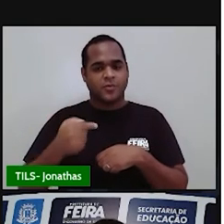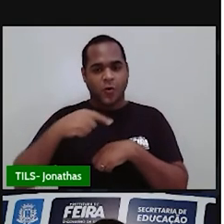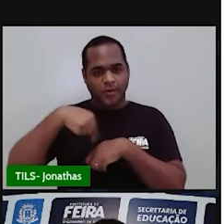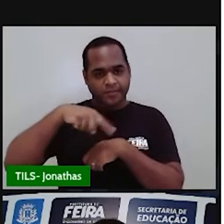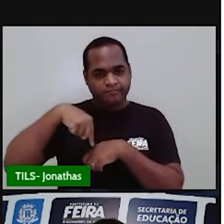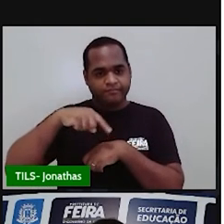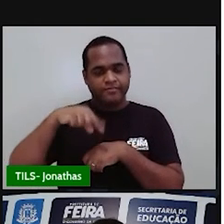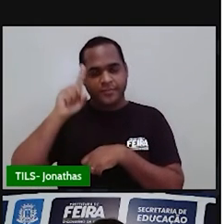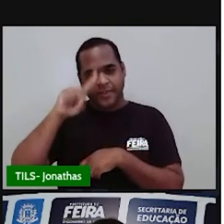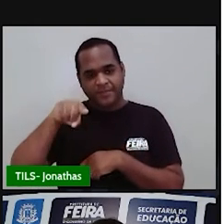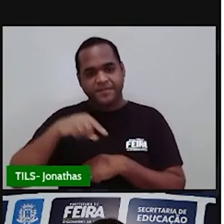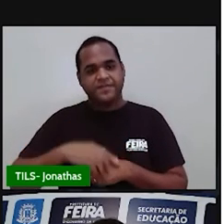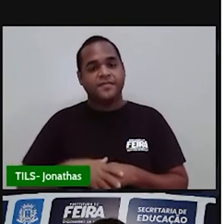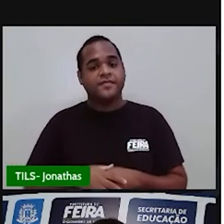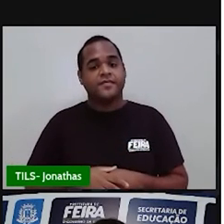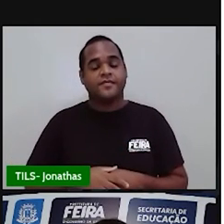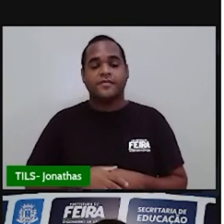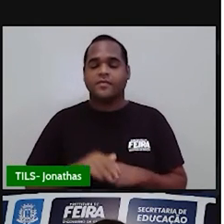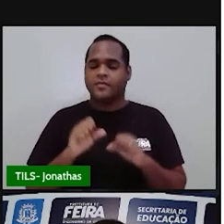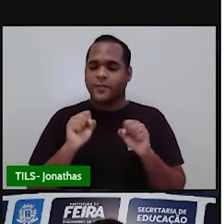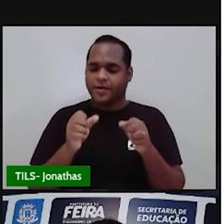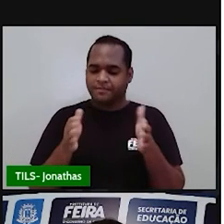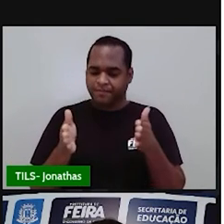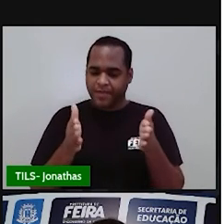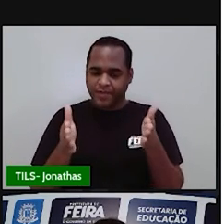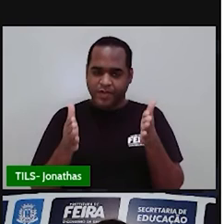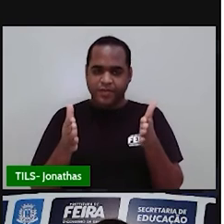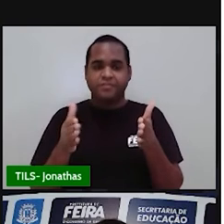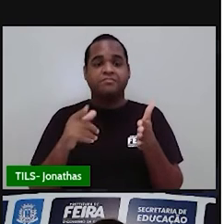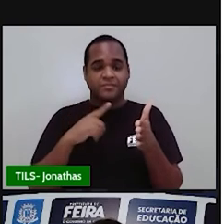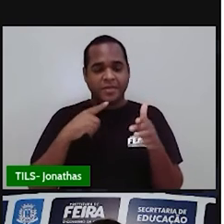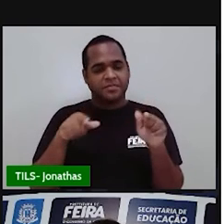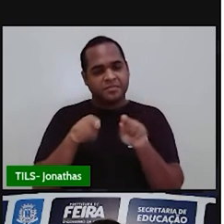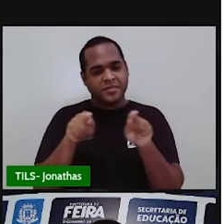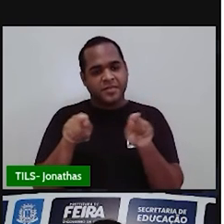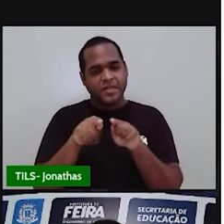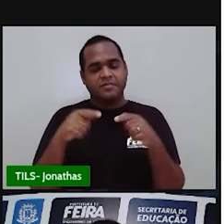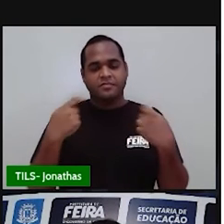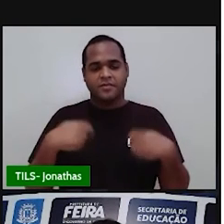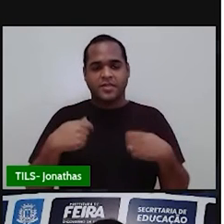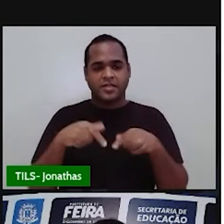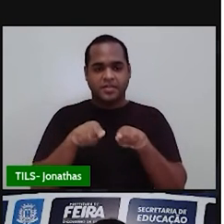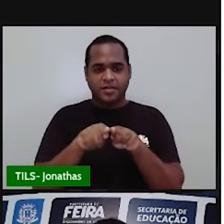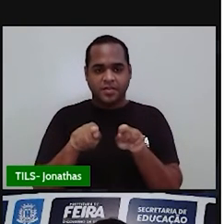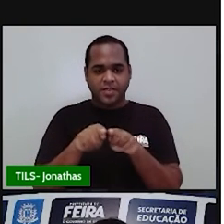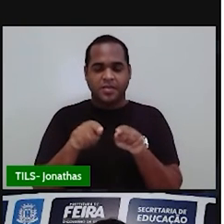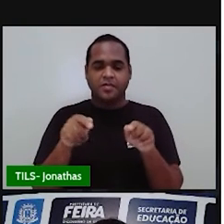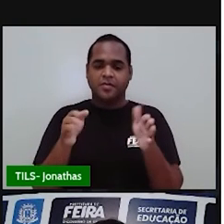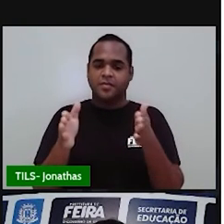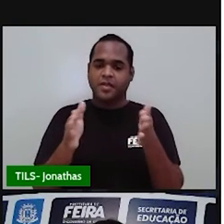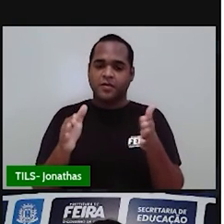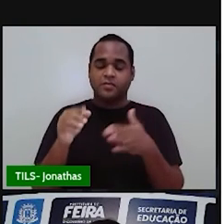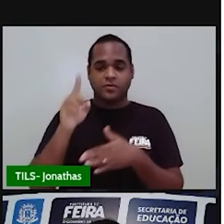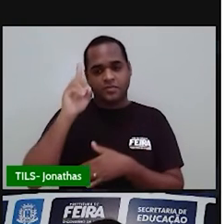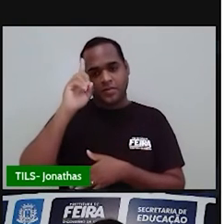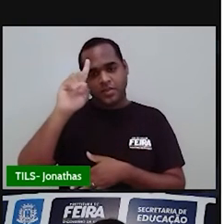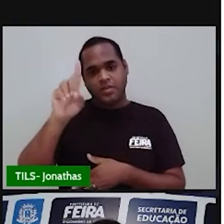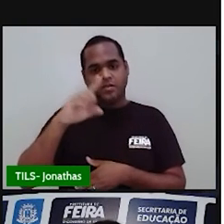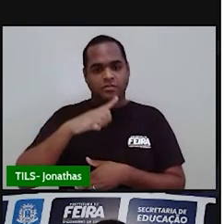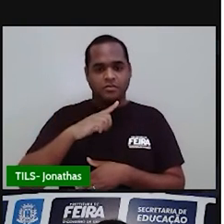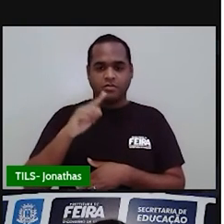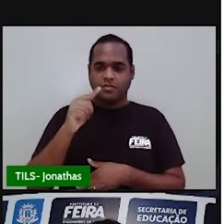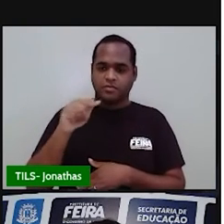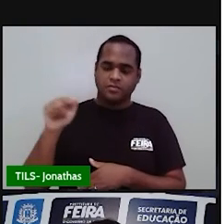dia. E a gente precisa saber aí um período. Geralmente esse período a gente está falando aí de quantidade de dias. Pode